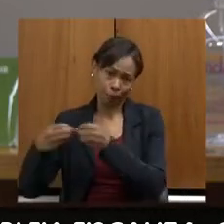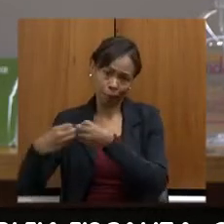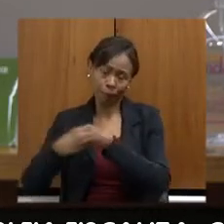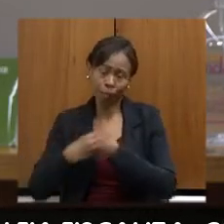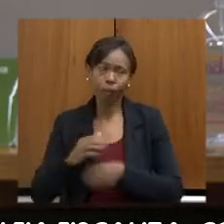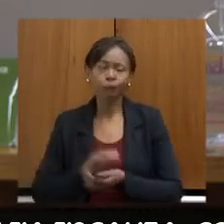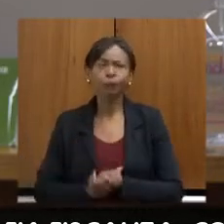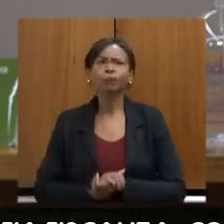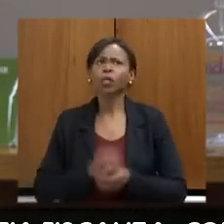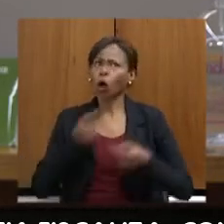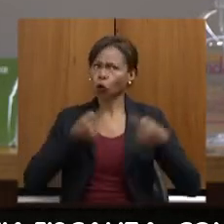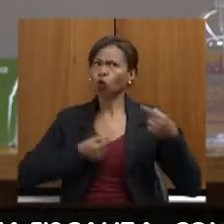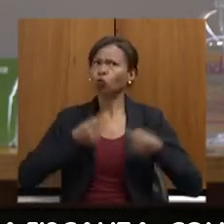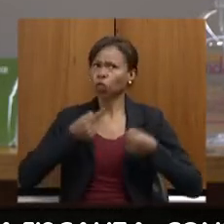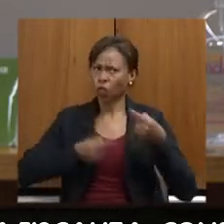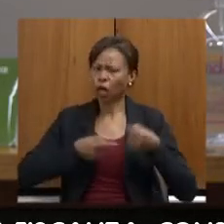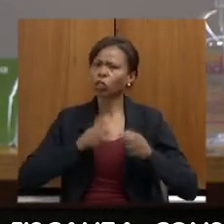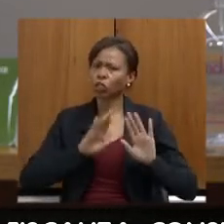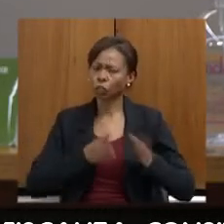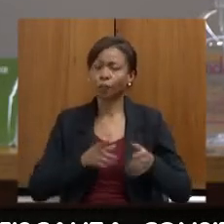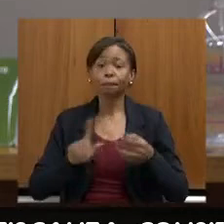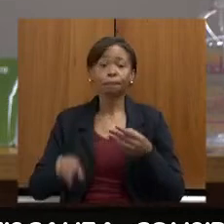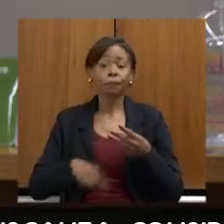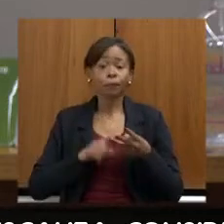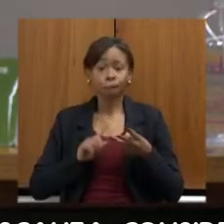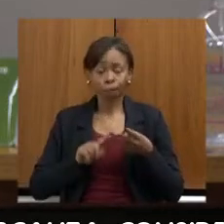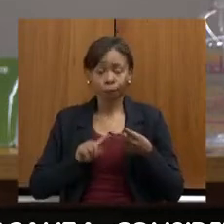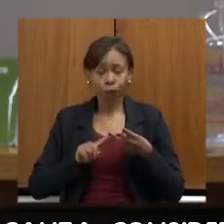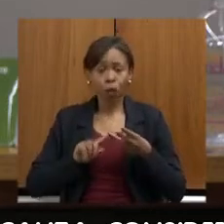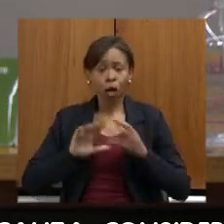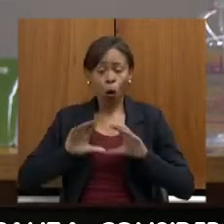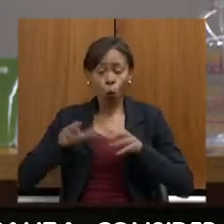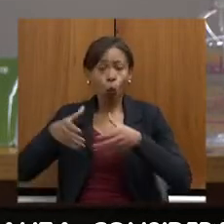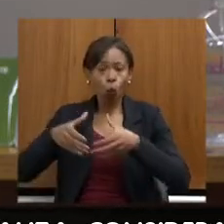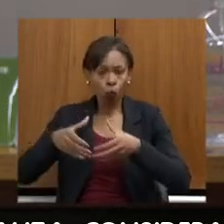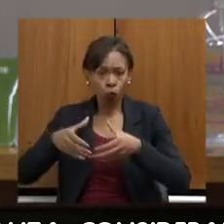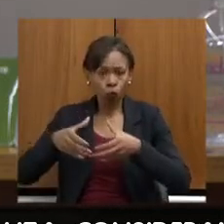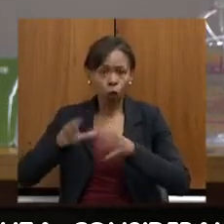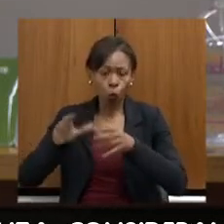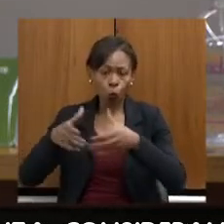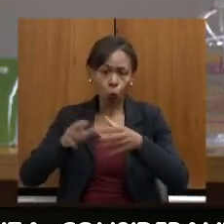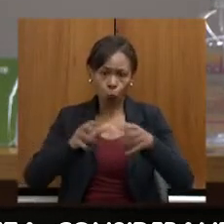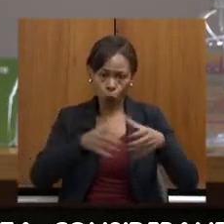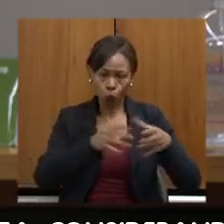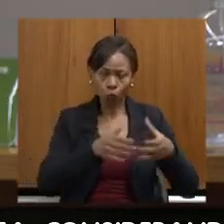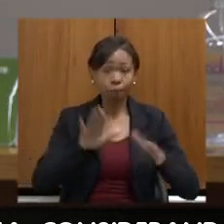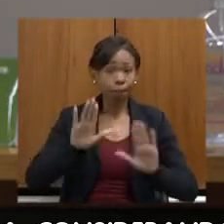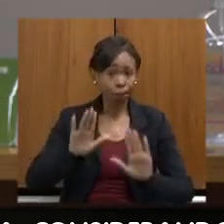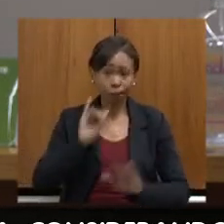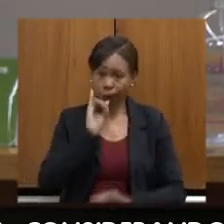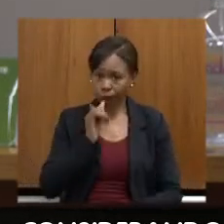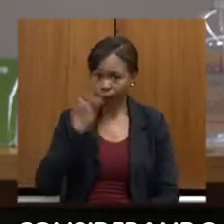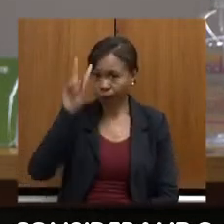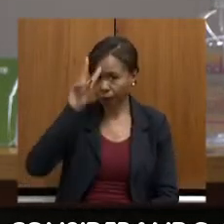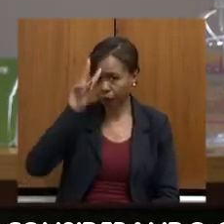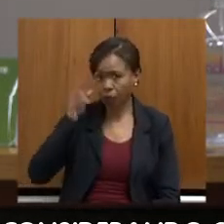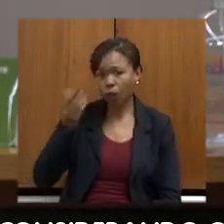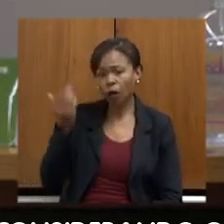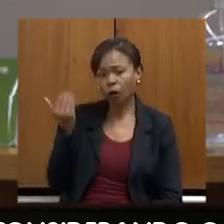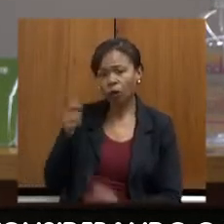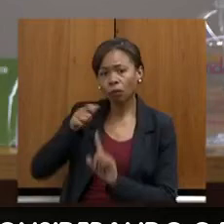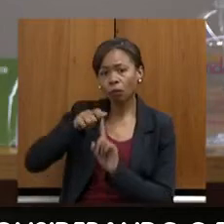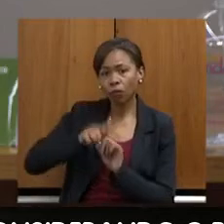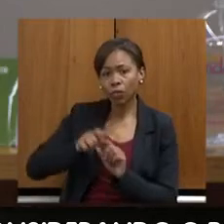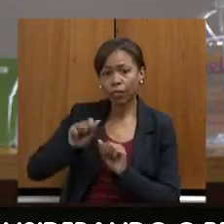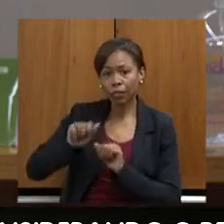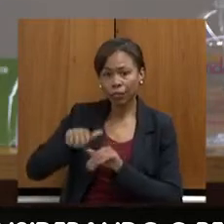relação às Comunidades e as as entidades ambientais eu queria lembrar que em setembro nós